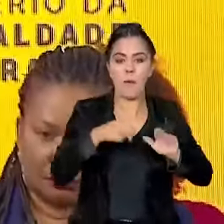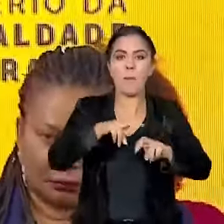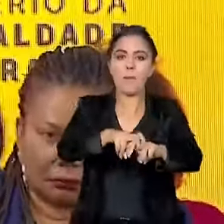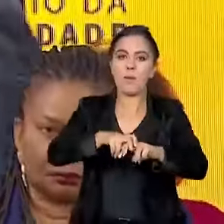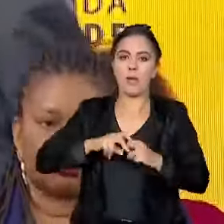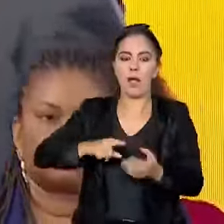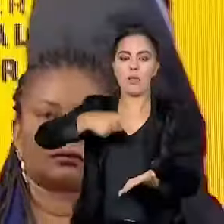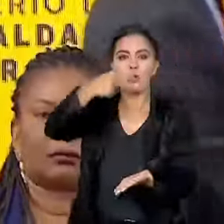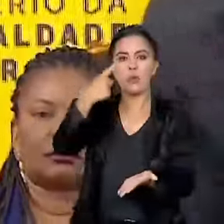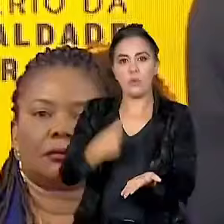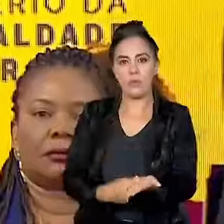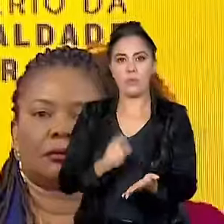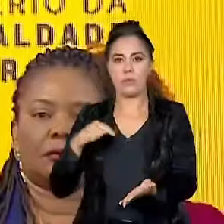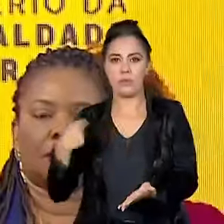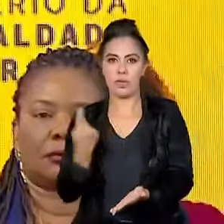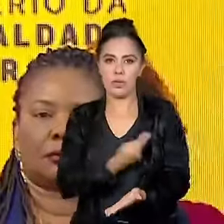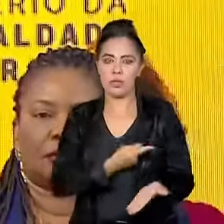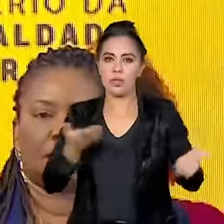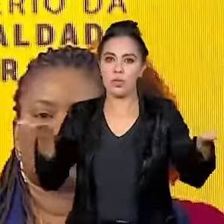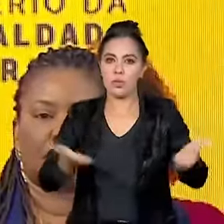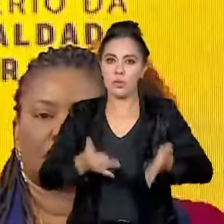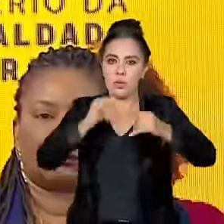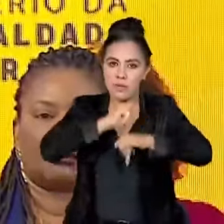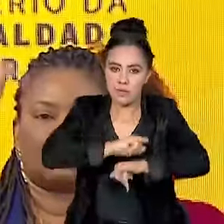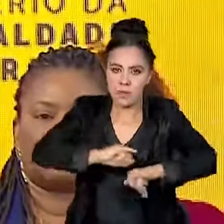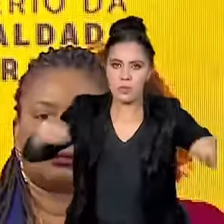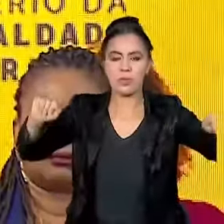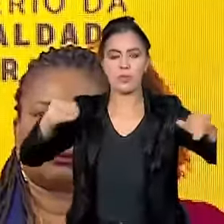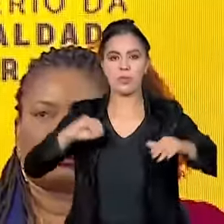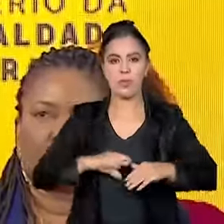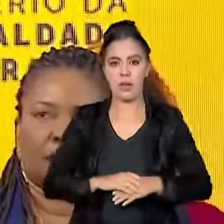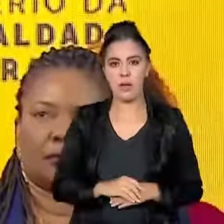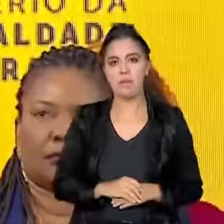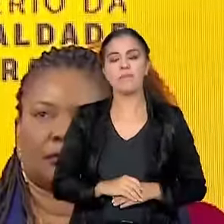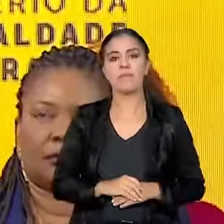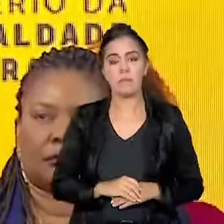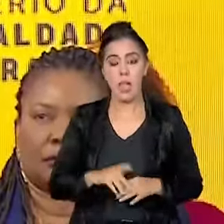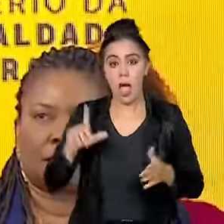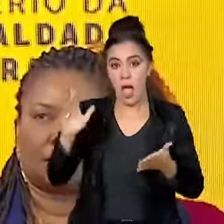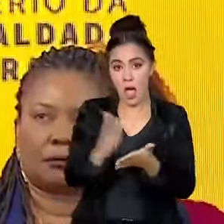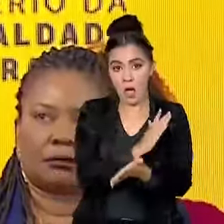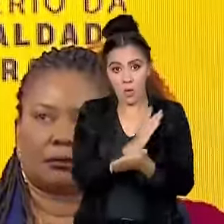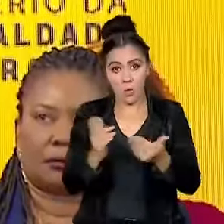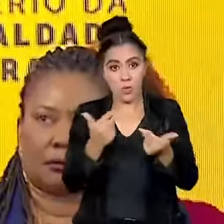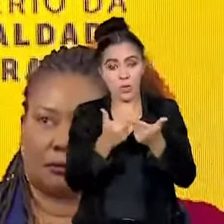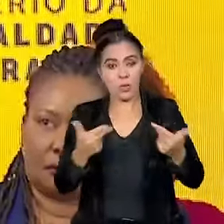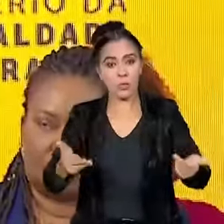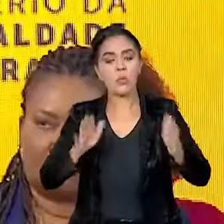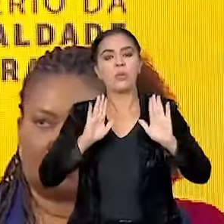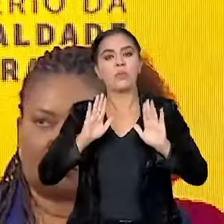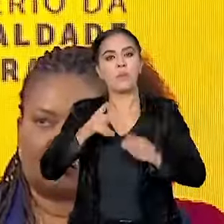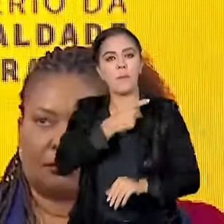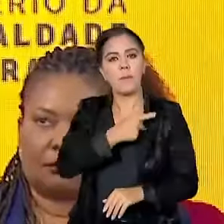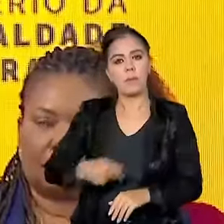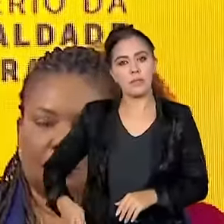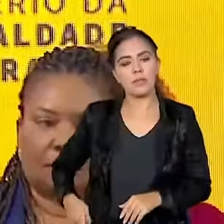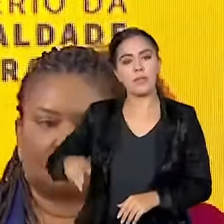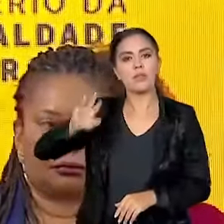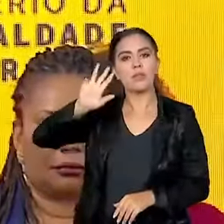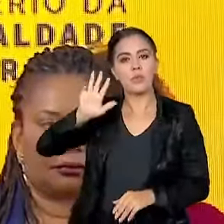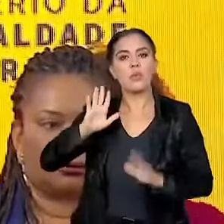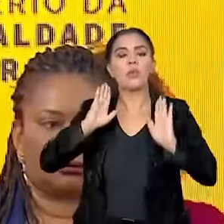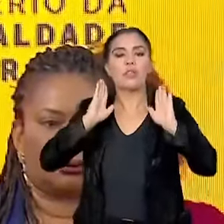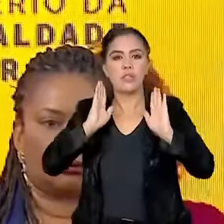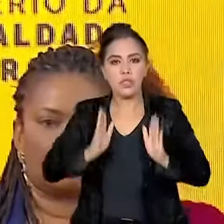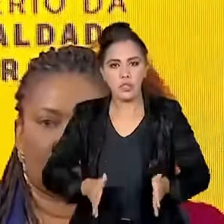que nós vamos anunciar em breve. Algumas coisas já foram anunciadas pelo presidente que nós vamos